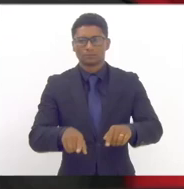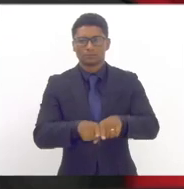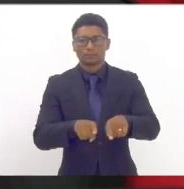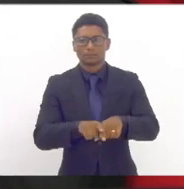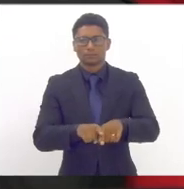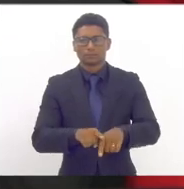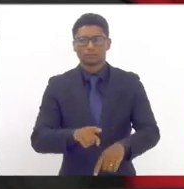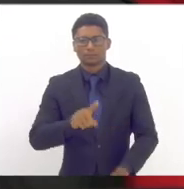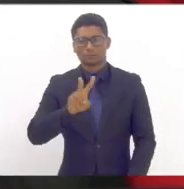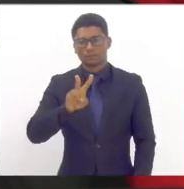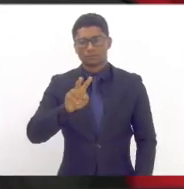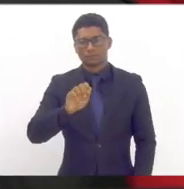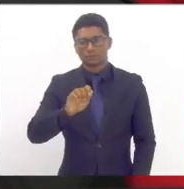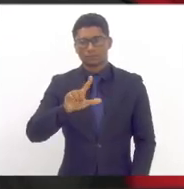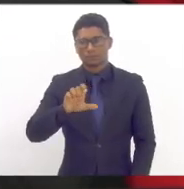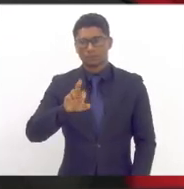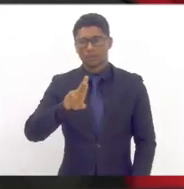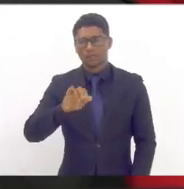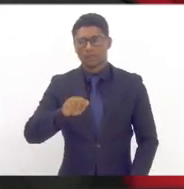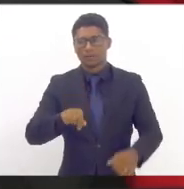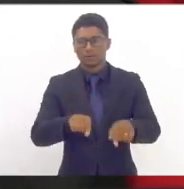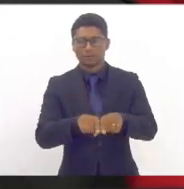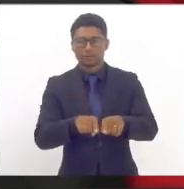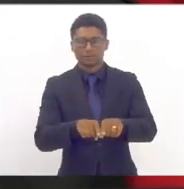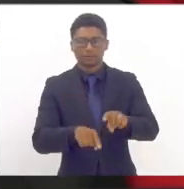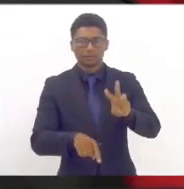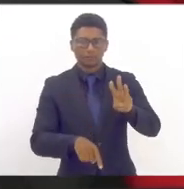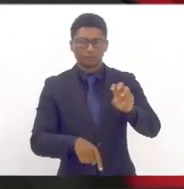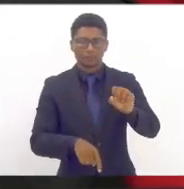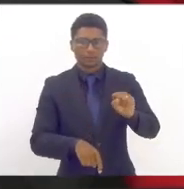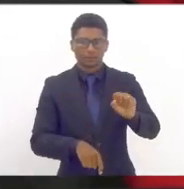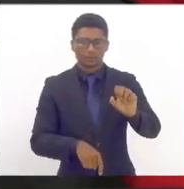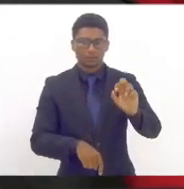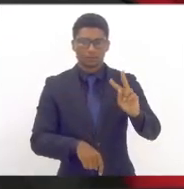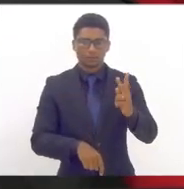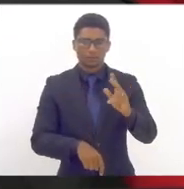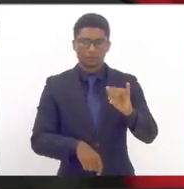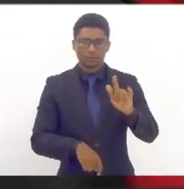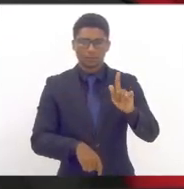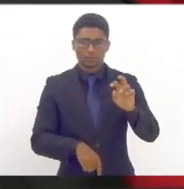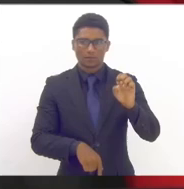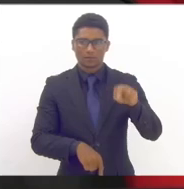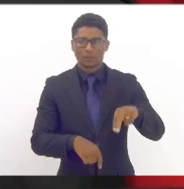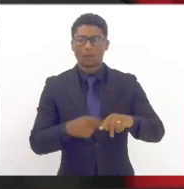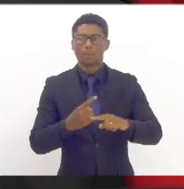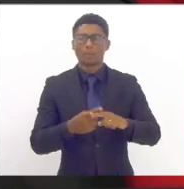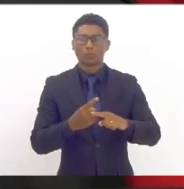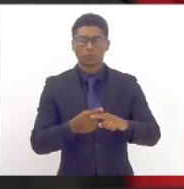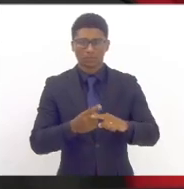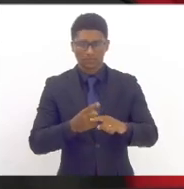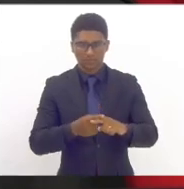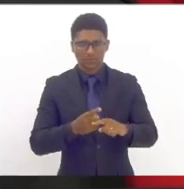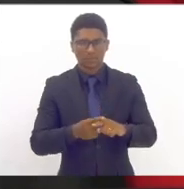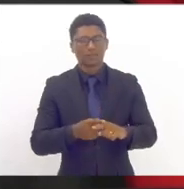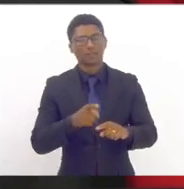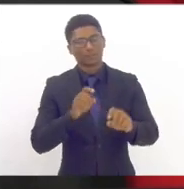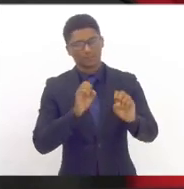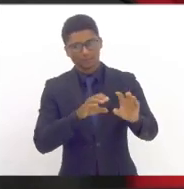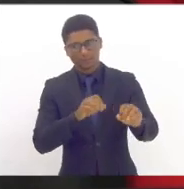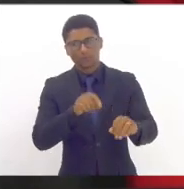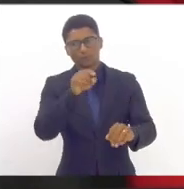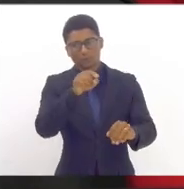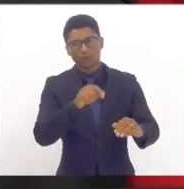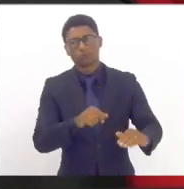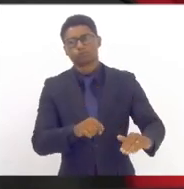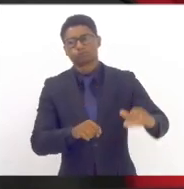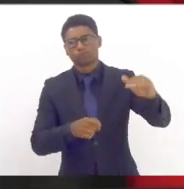Valéria, ao seu Washington, por ter te criado muito bem, por ter feito esse homem que hoje é referência